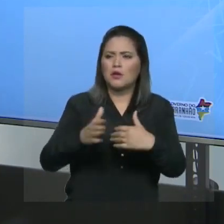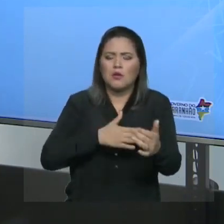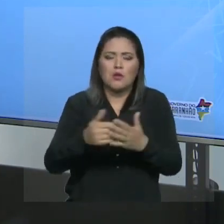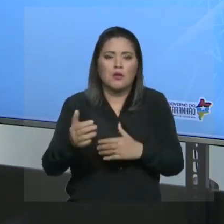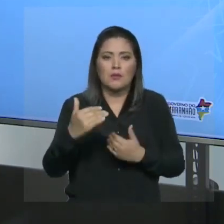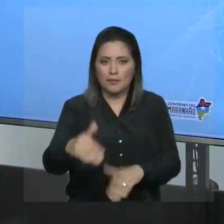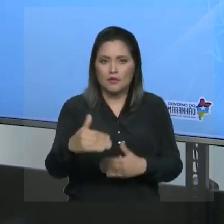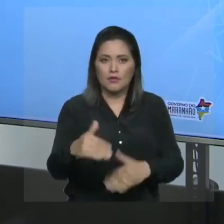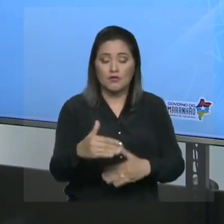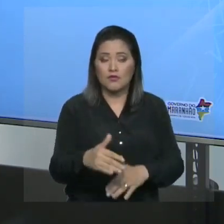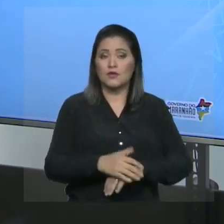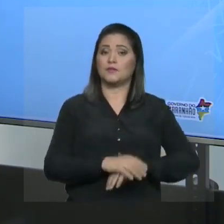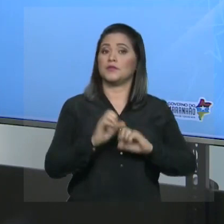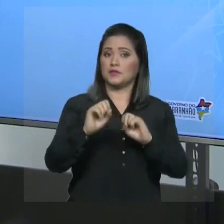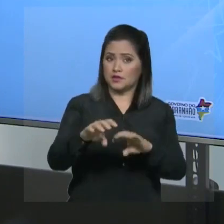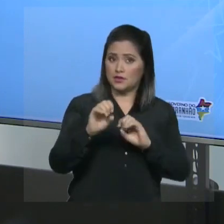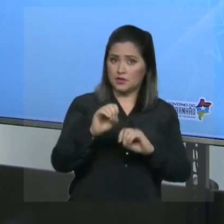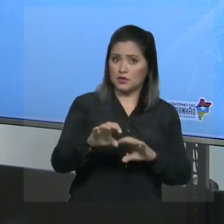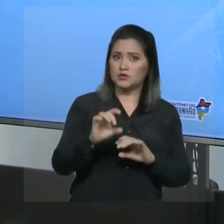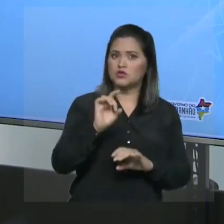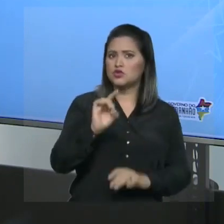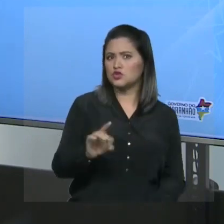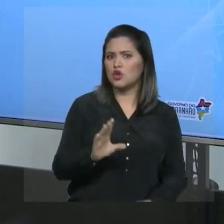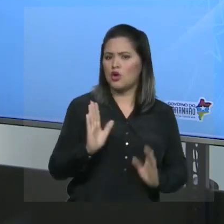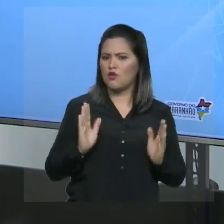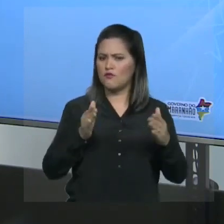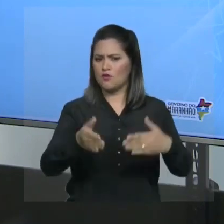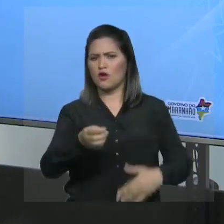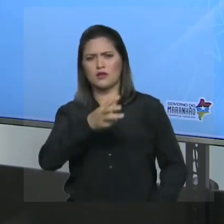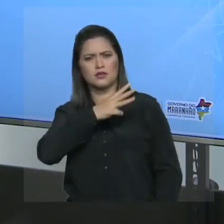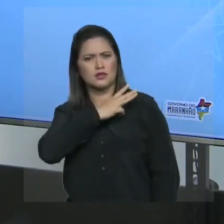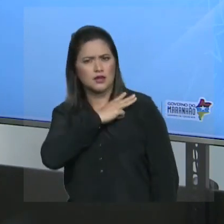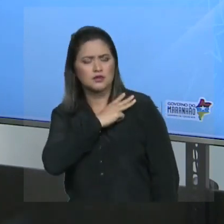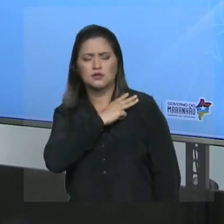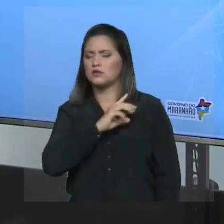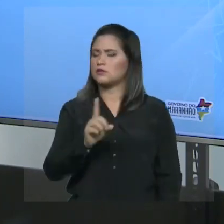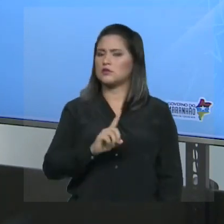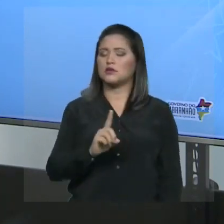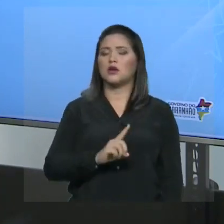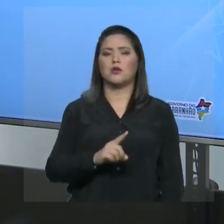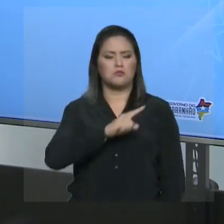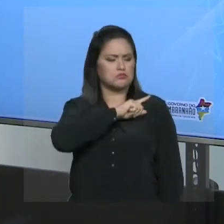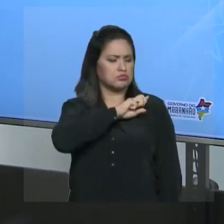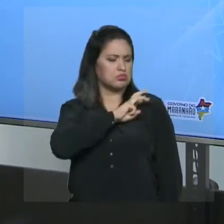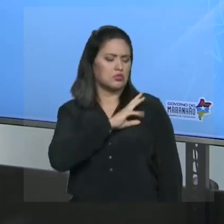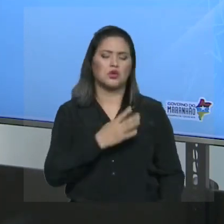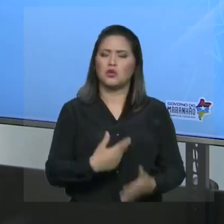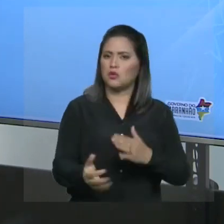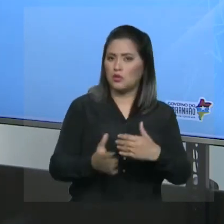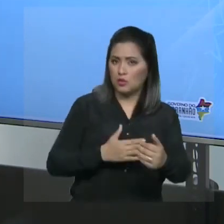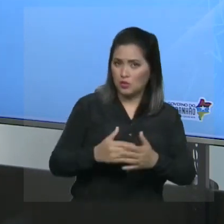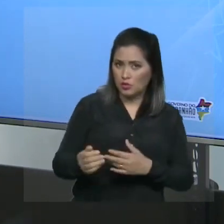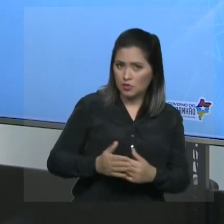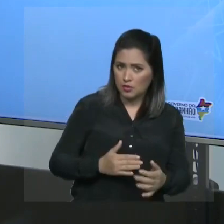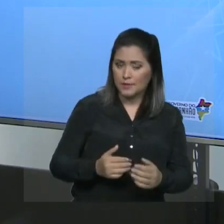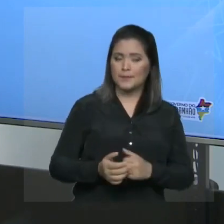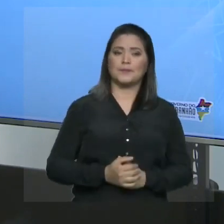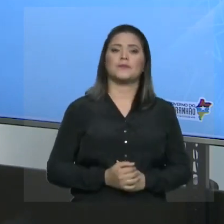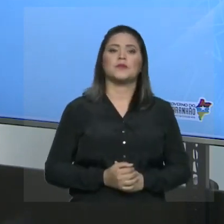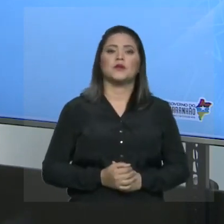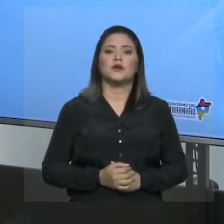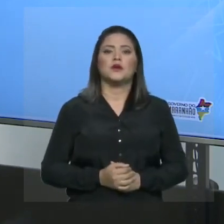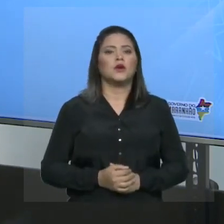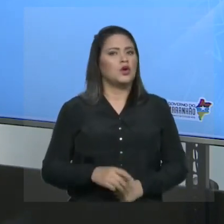Então, essa aula não é só para o terceiro ano, mas também para as outras séries. Pode ficar ligadinho aí. Então, olha só, turma, o que a gente